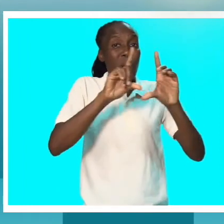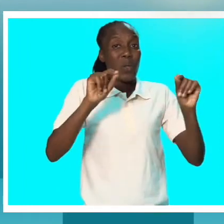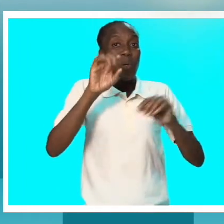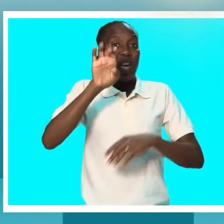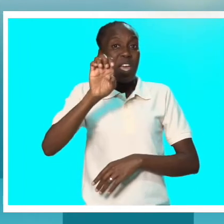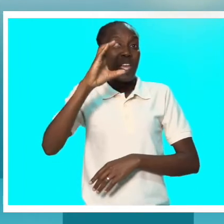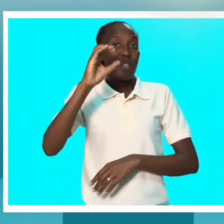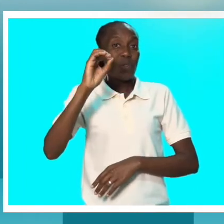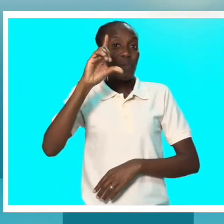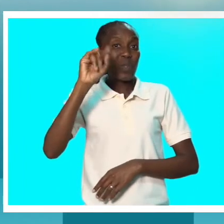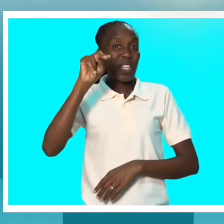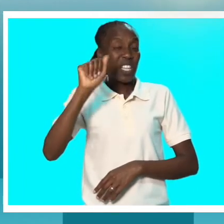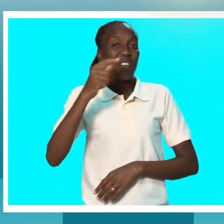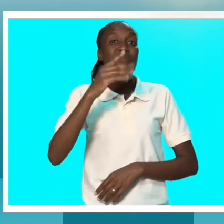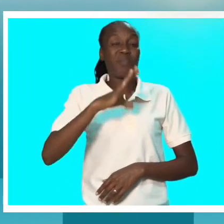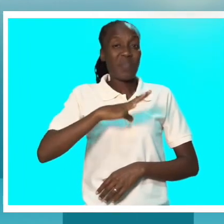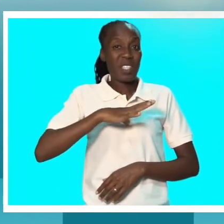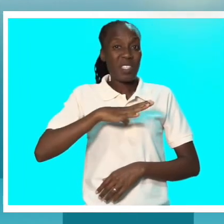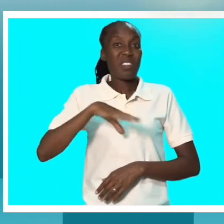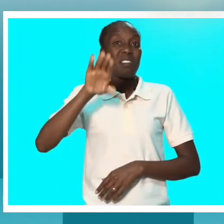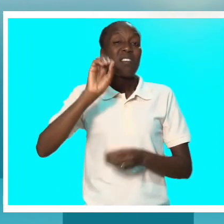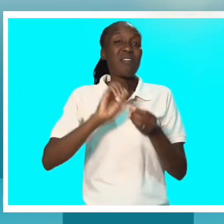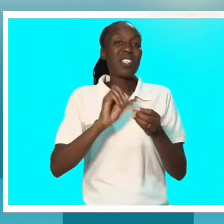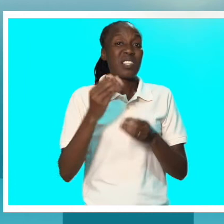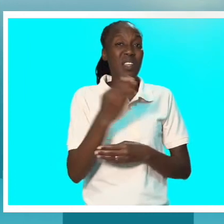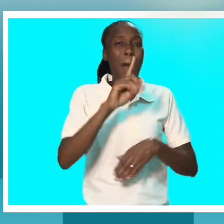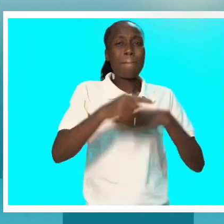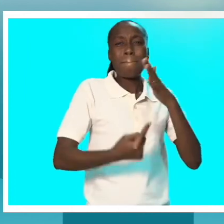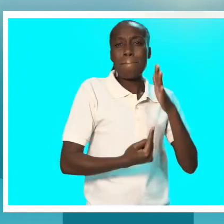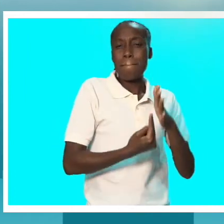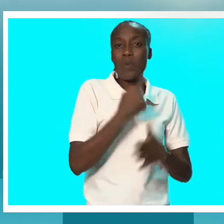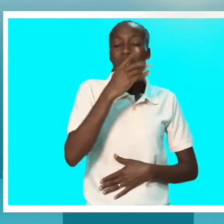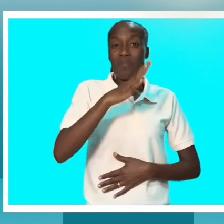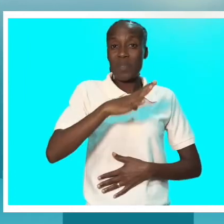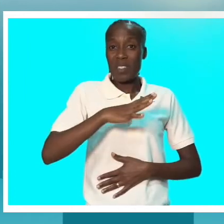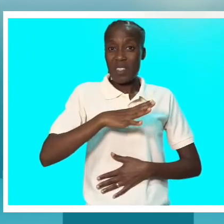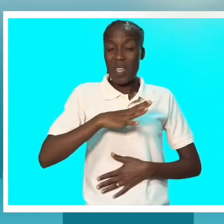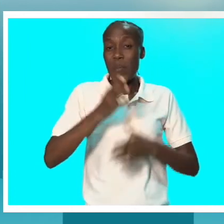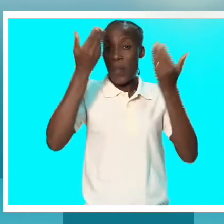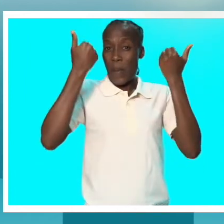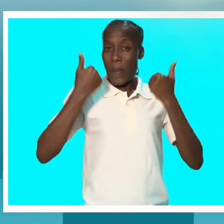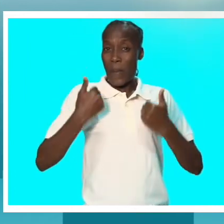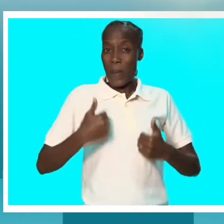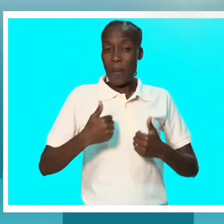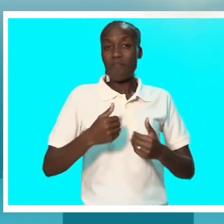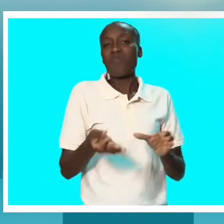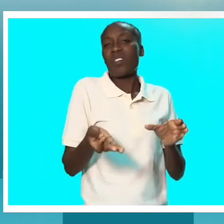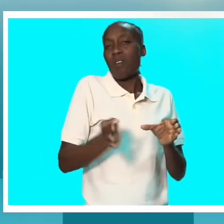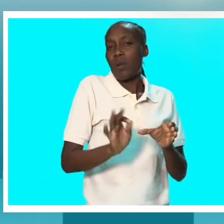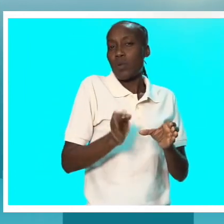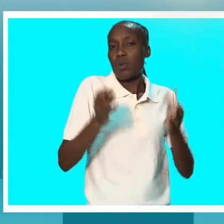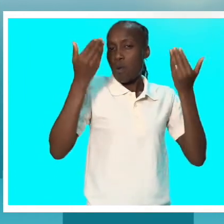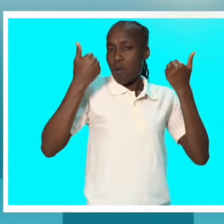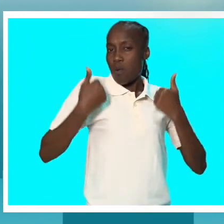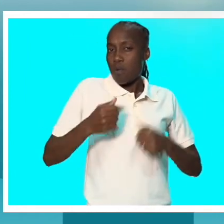ocorre adequadamente. Não ocorrendo a produção de insulina, a criança tem deficiência desta hormona e a consequência é a existência de